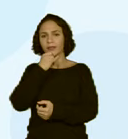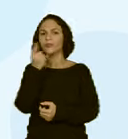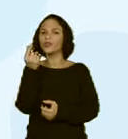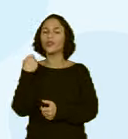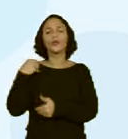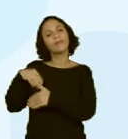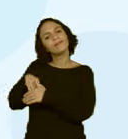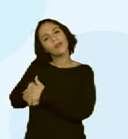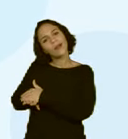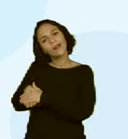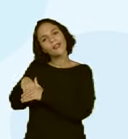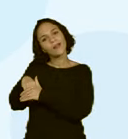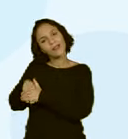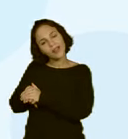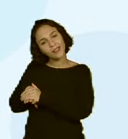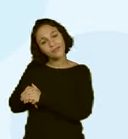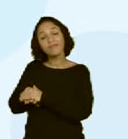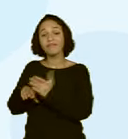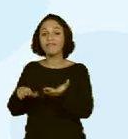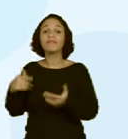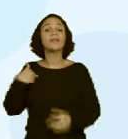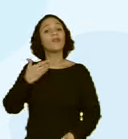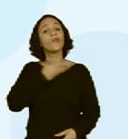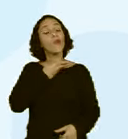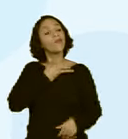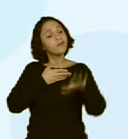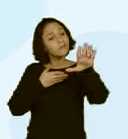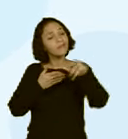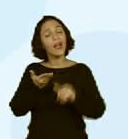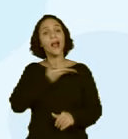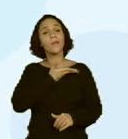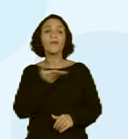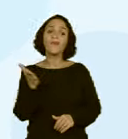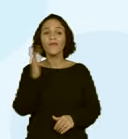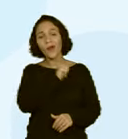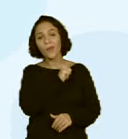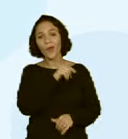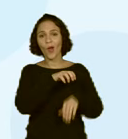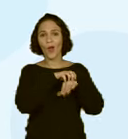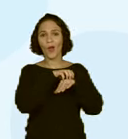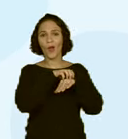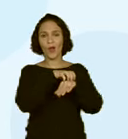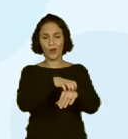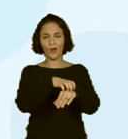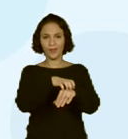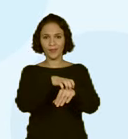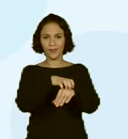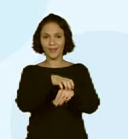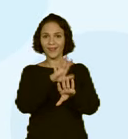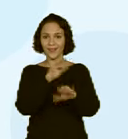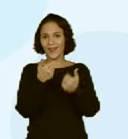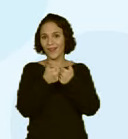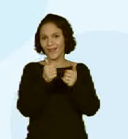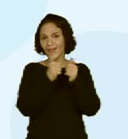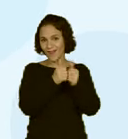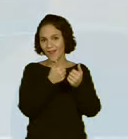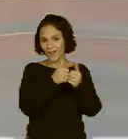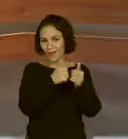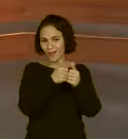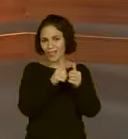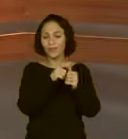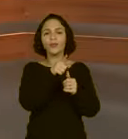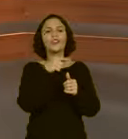esse dinheiro e vou convidar meu amigo e vou pegar o ônibus 2 horas antes da sessão. Essa é uma